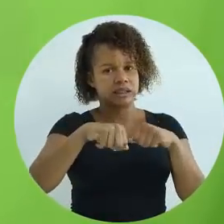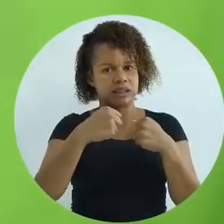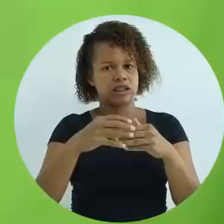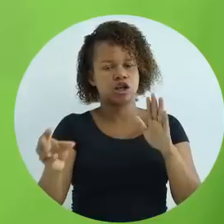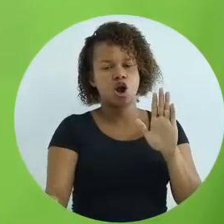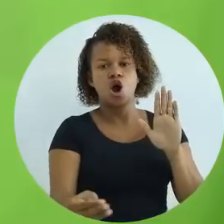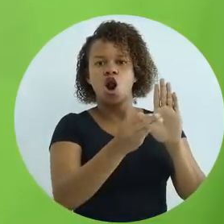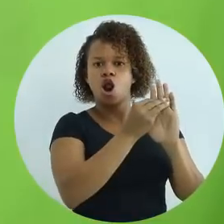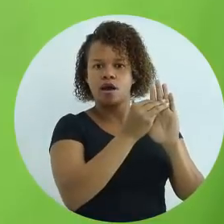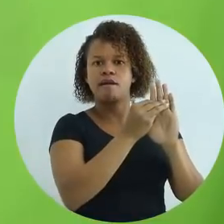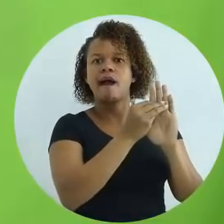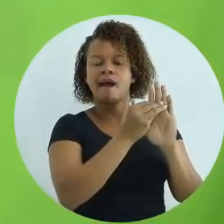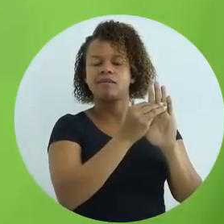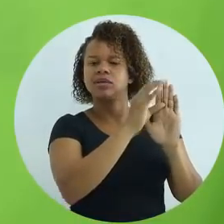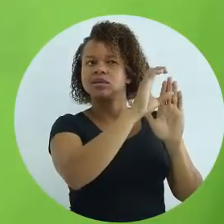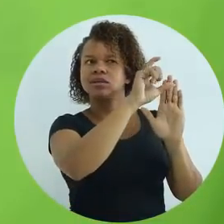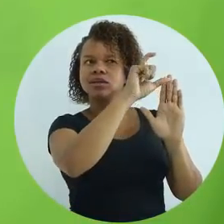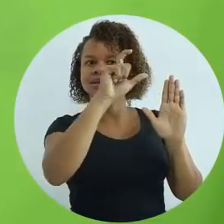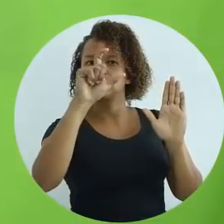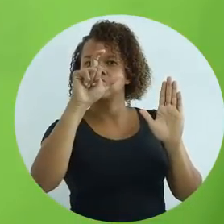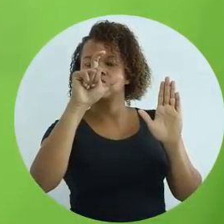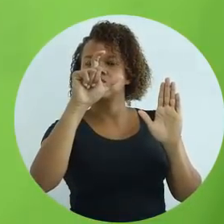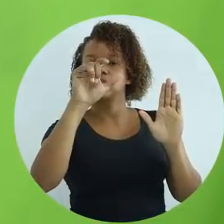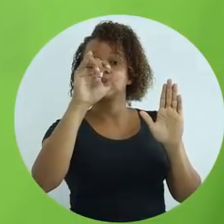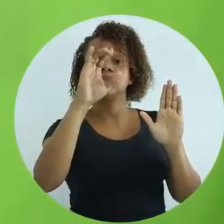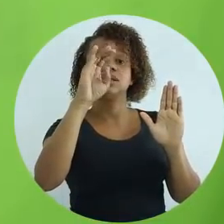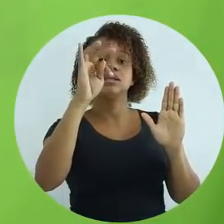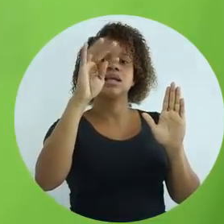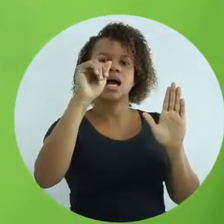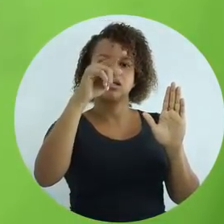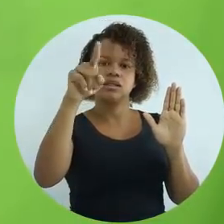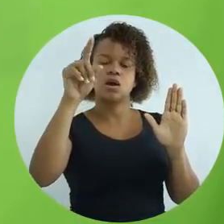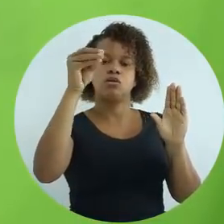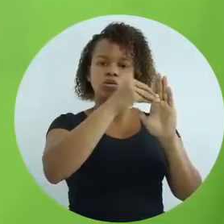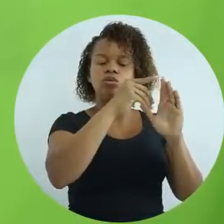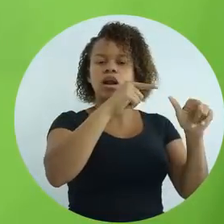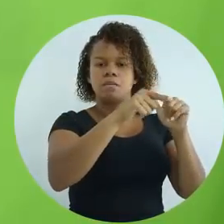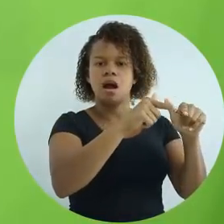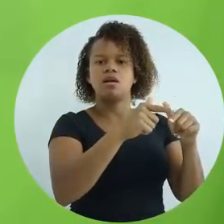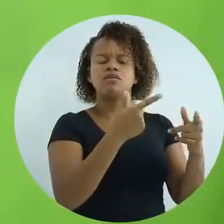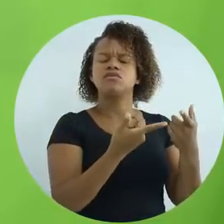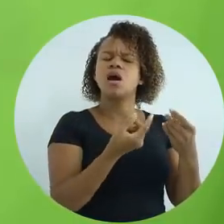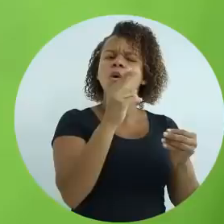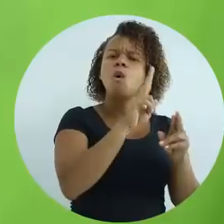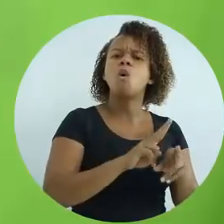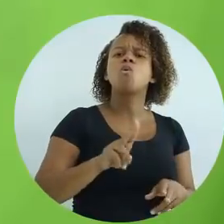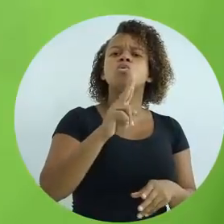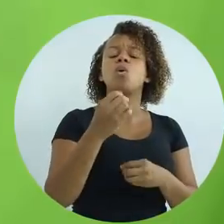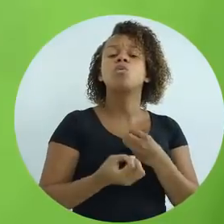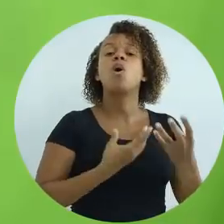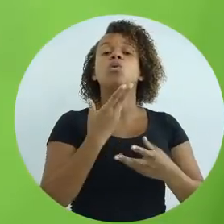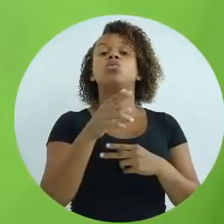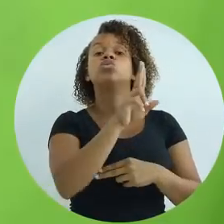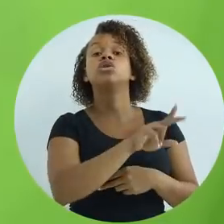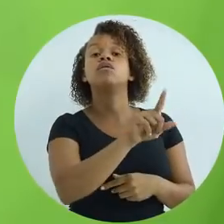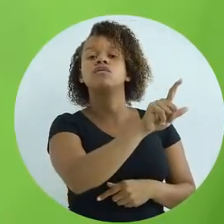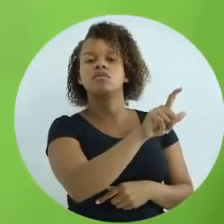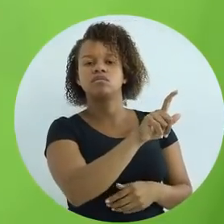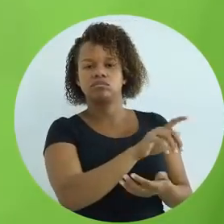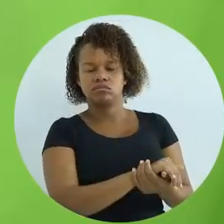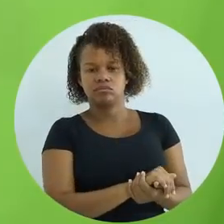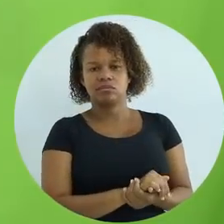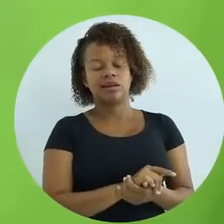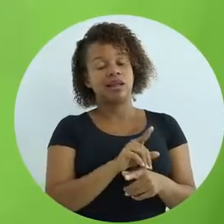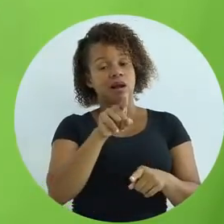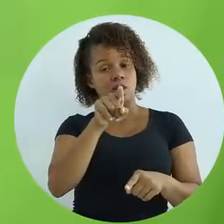essa fonte, essa citação no trabalho, você vai precisar citar quem foi o autor que escreveu aquilo. A gestão da